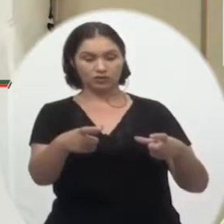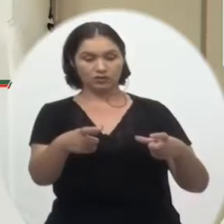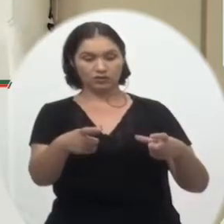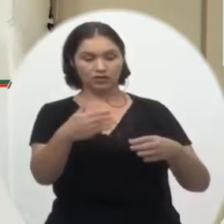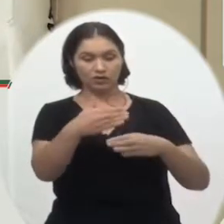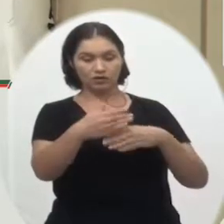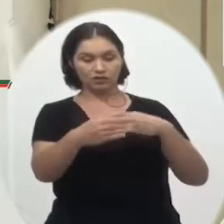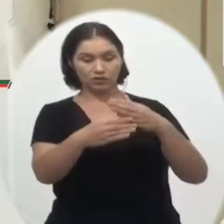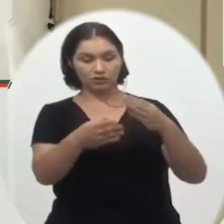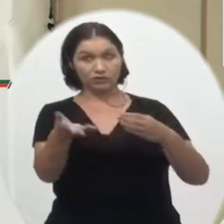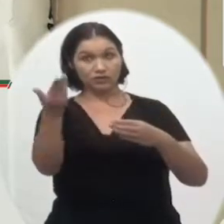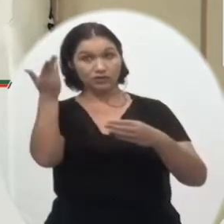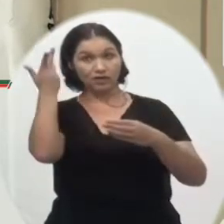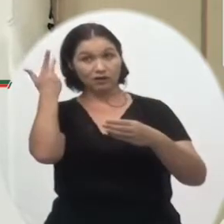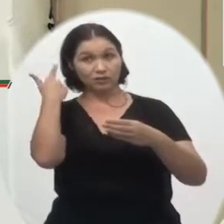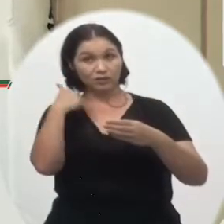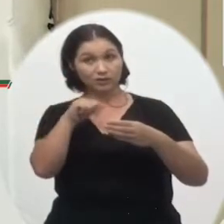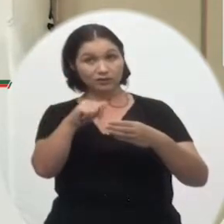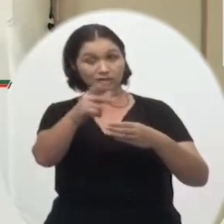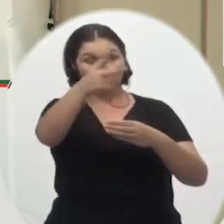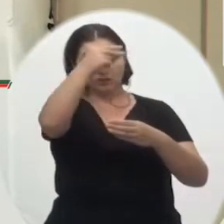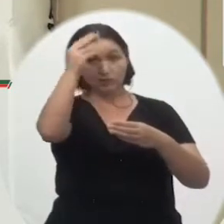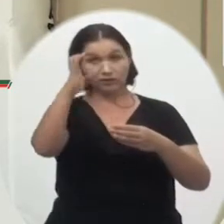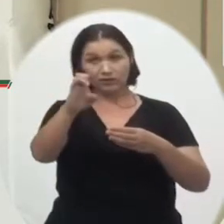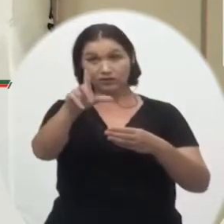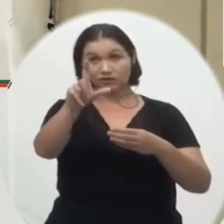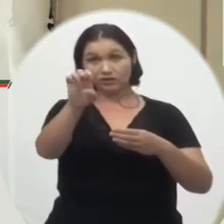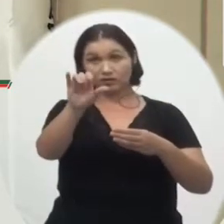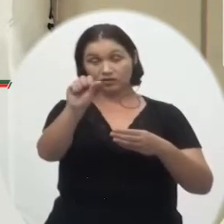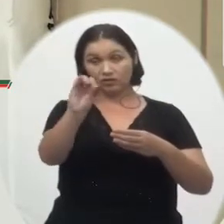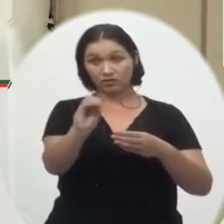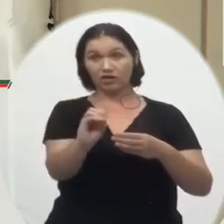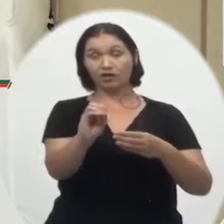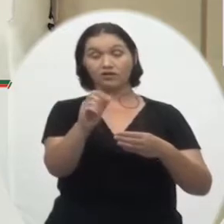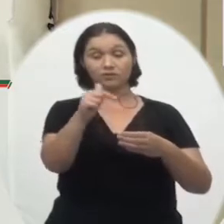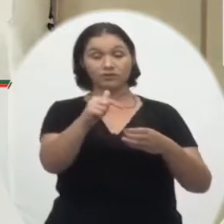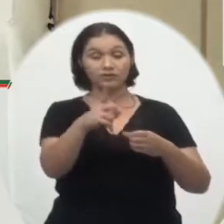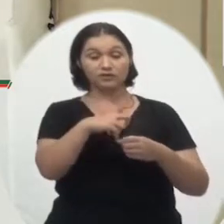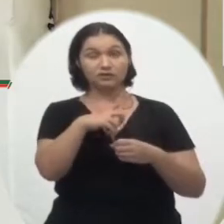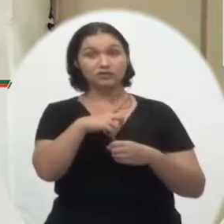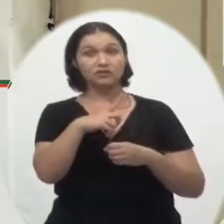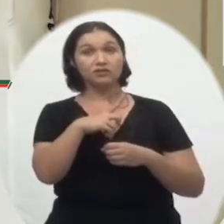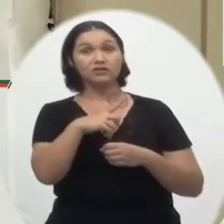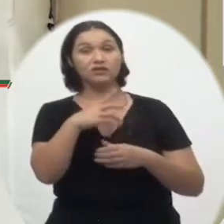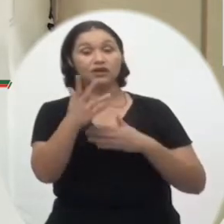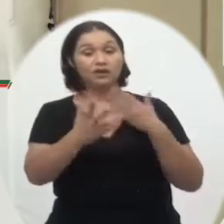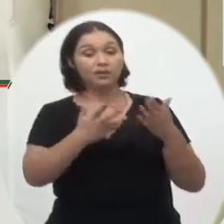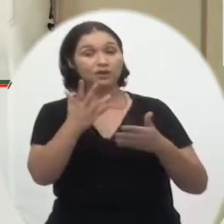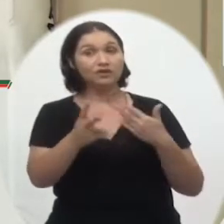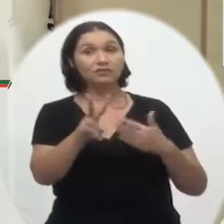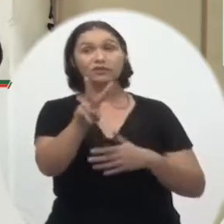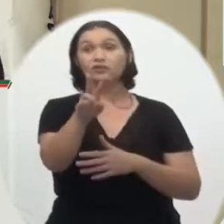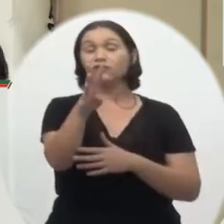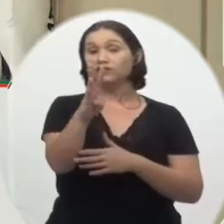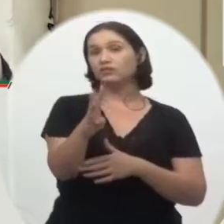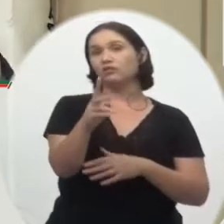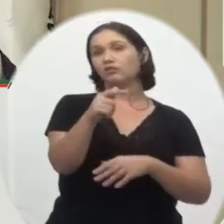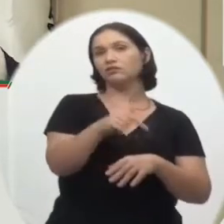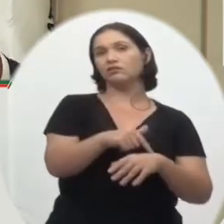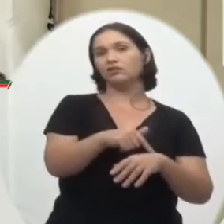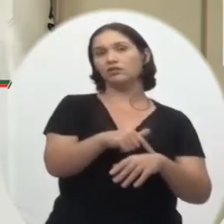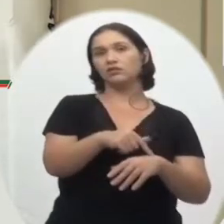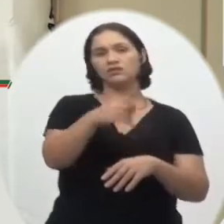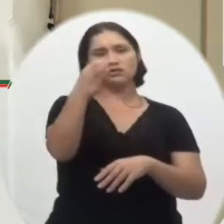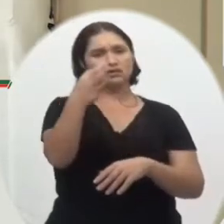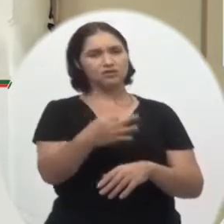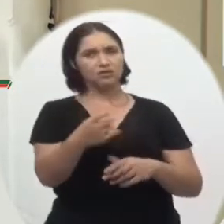do prefeito Cláudio Salvaro, foi ele mesmo que inaugurou, né? Na época eu era o presidente de bairro lá. Foi feito com esse intuito, de lá ser um 24 horas. E a coisa mais correta,